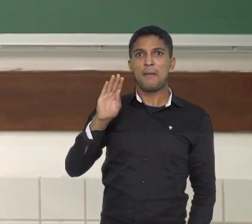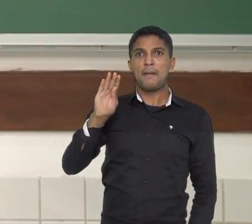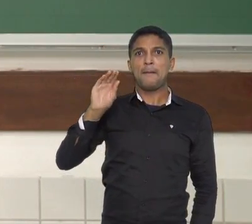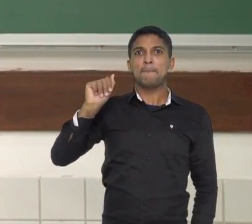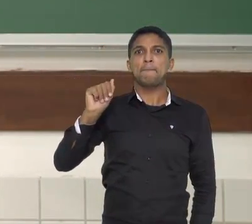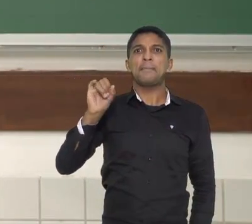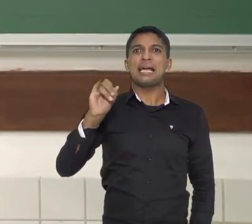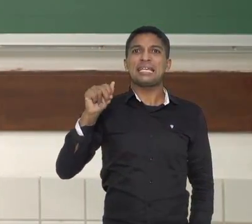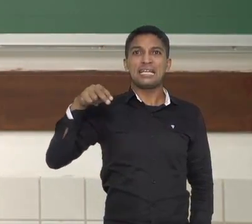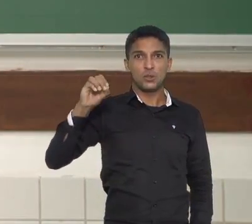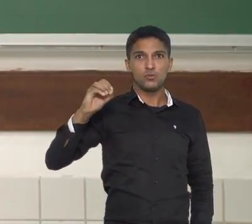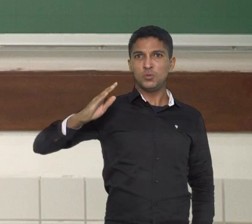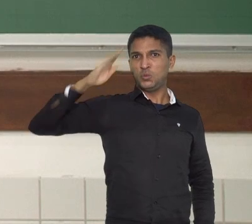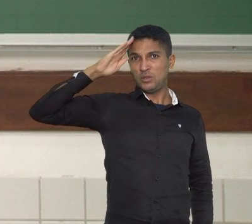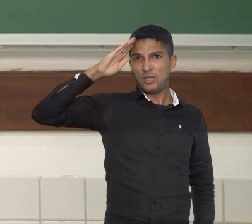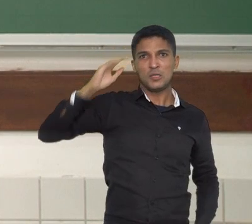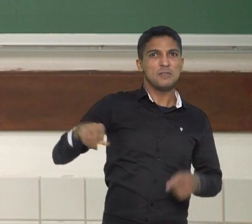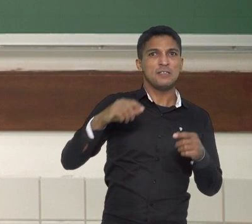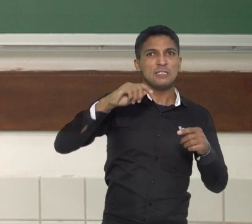pela liberdade.